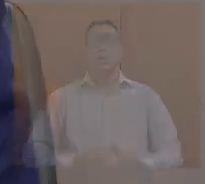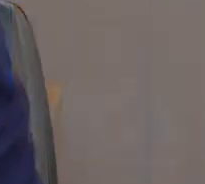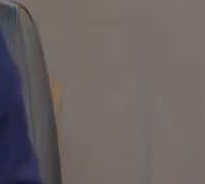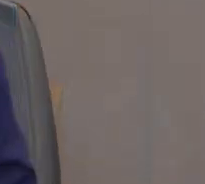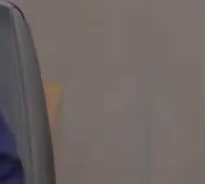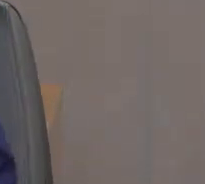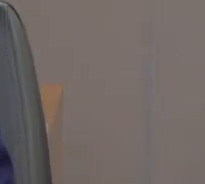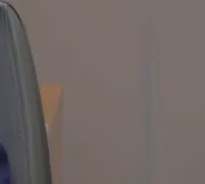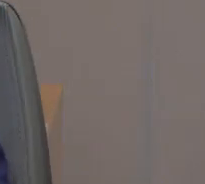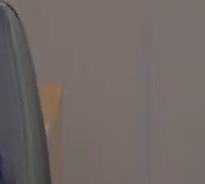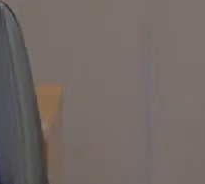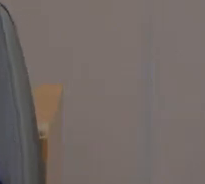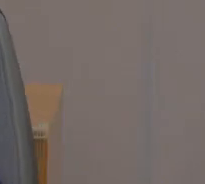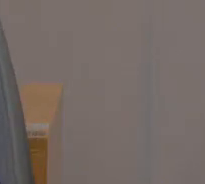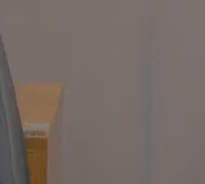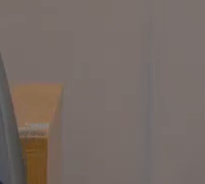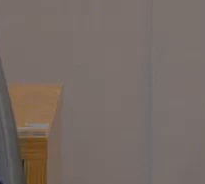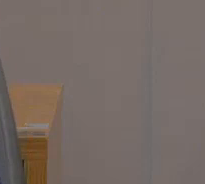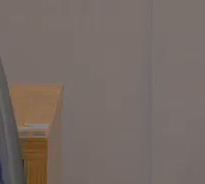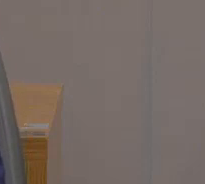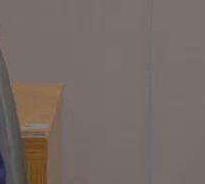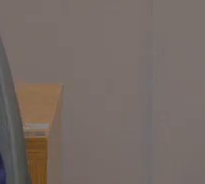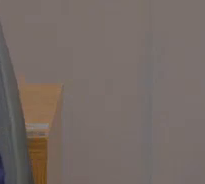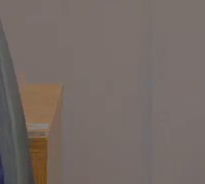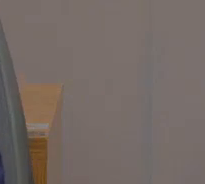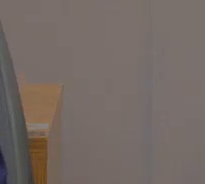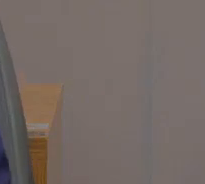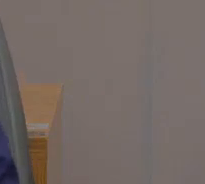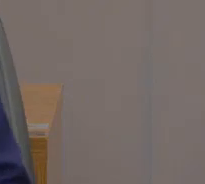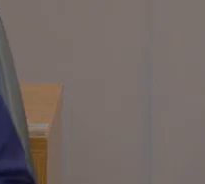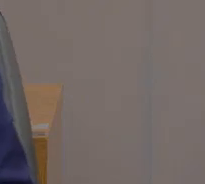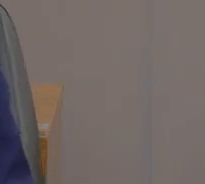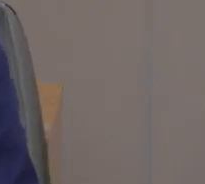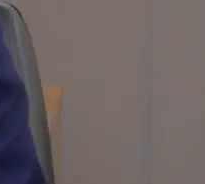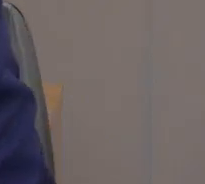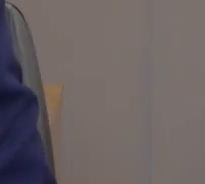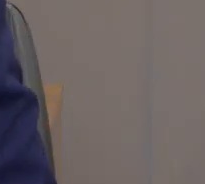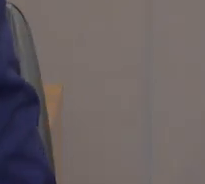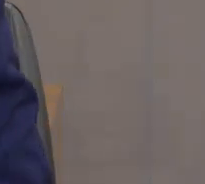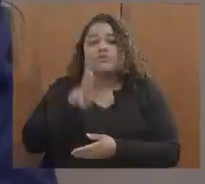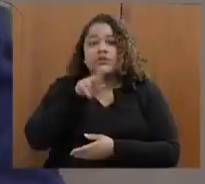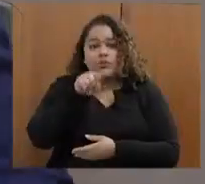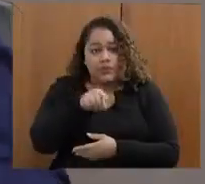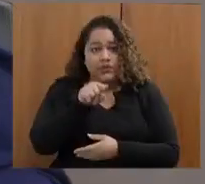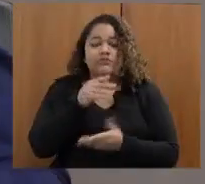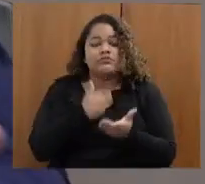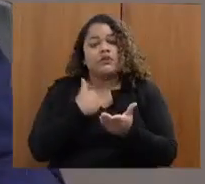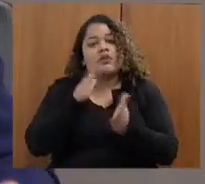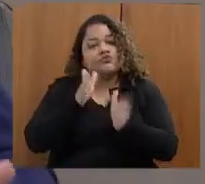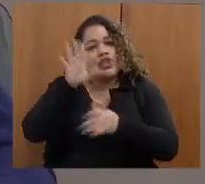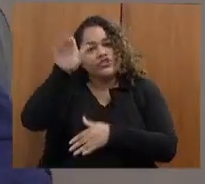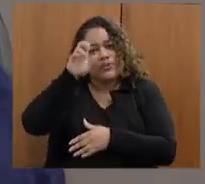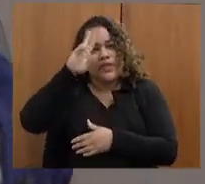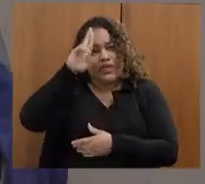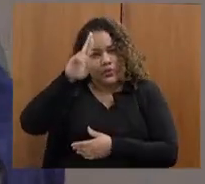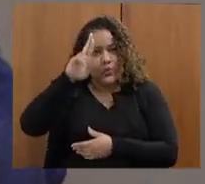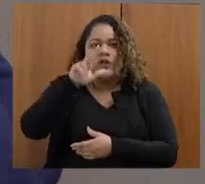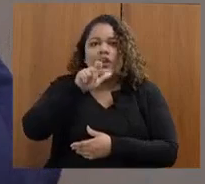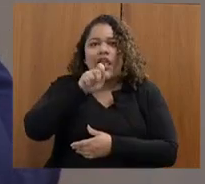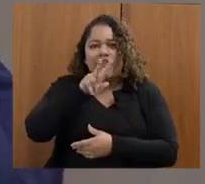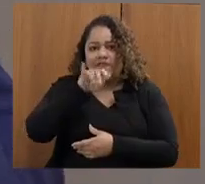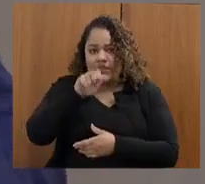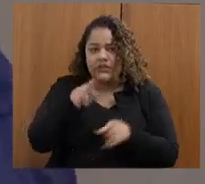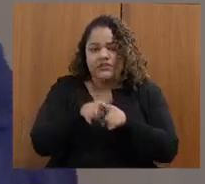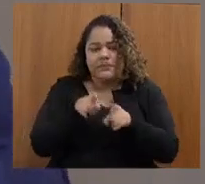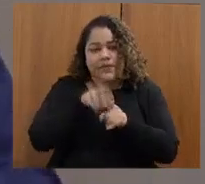estamos preparando o estudo até para chamar a reitora Lavínia o reitor Wagner para começarmos a fomentar dentro dessa cidade os cursos